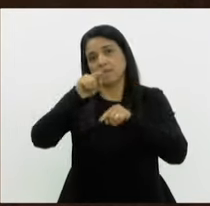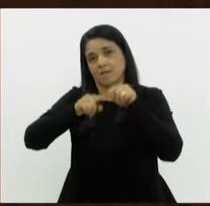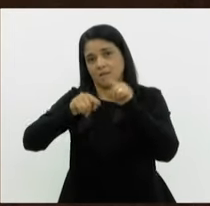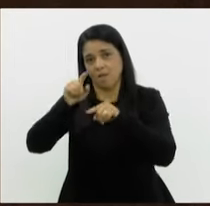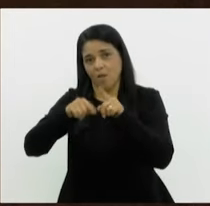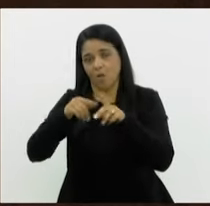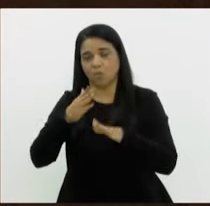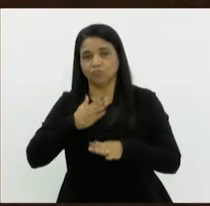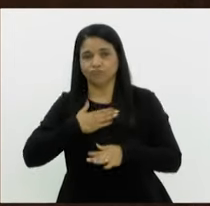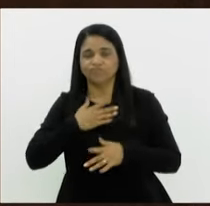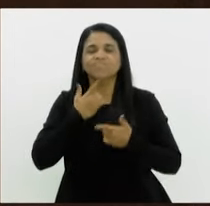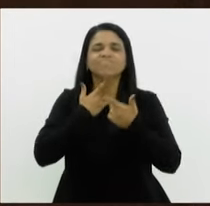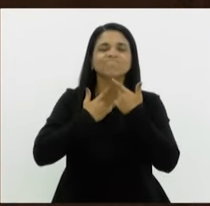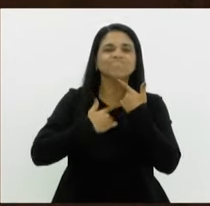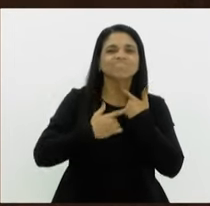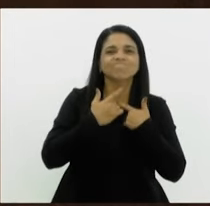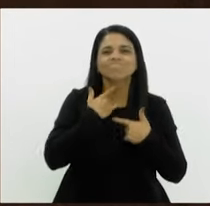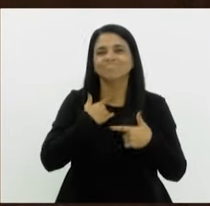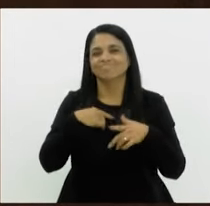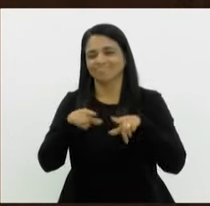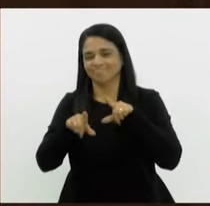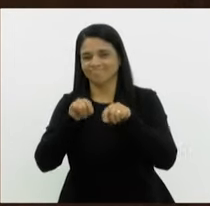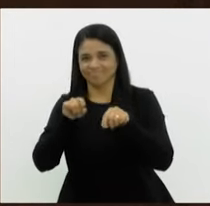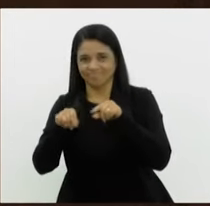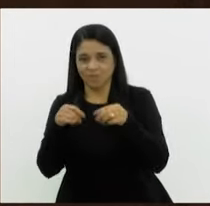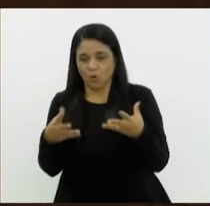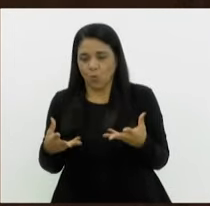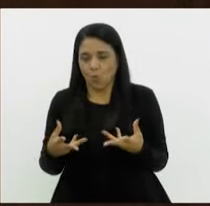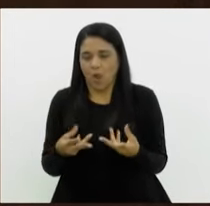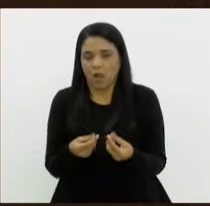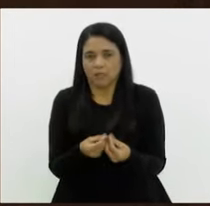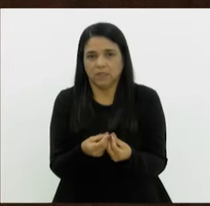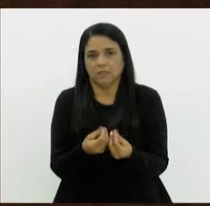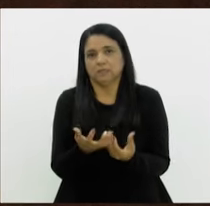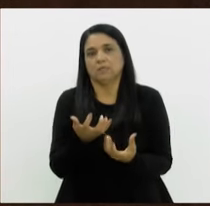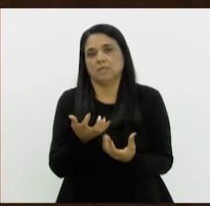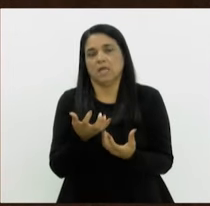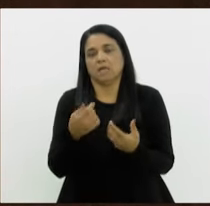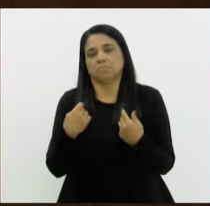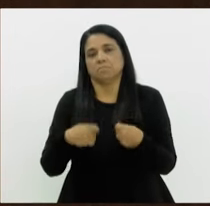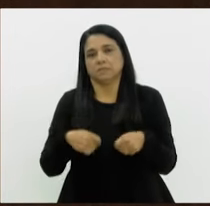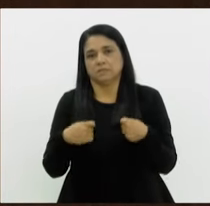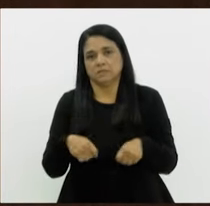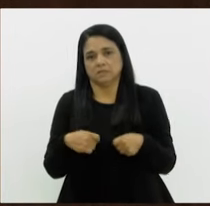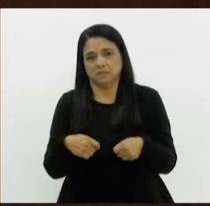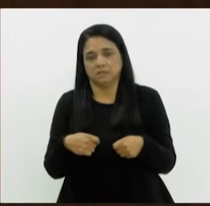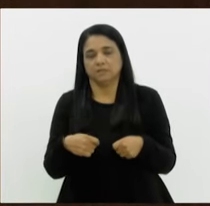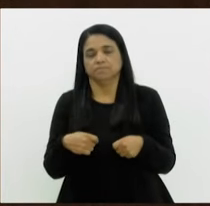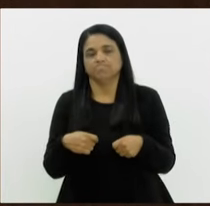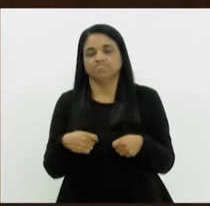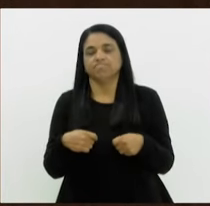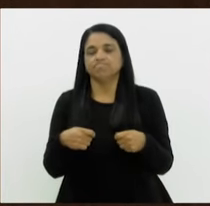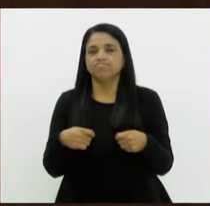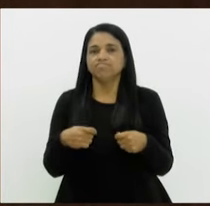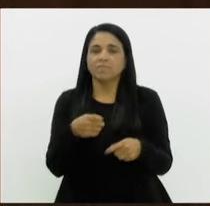seu desejo, da sua escolha e da qualidade, não é, necessária para que ele possa